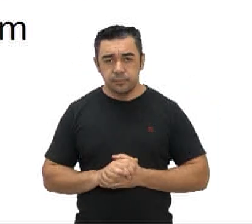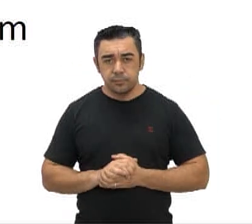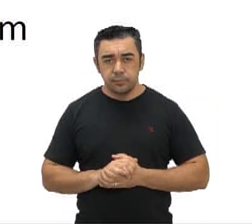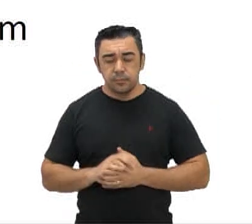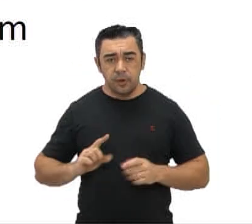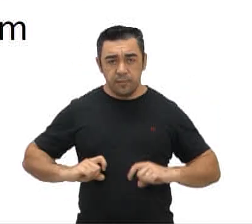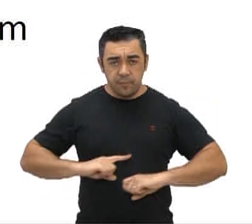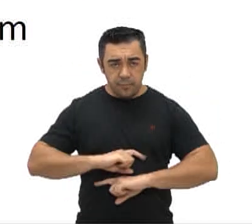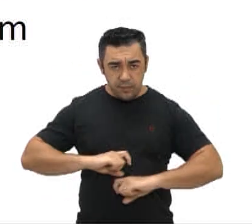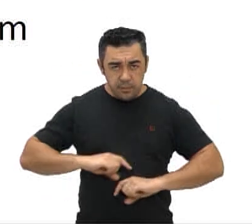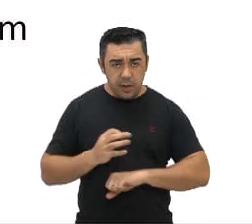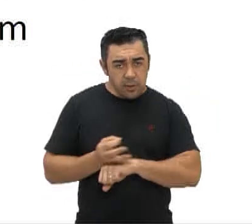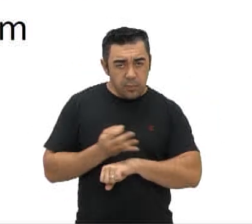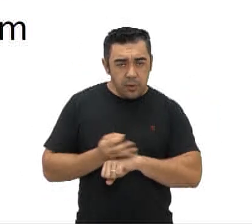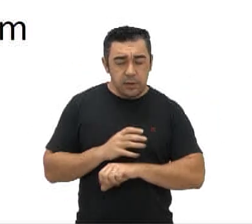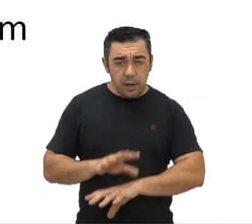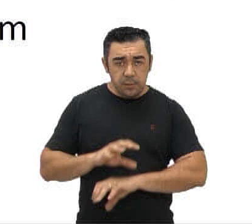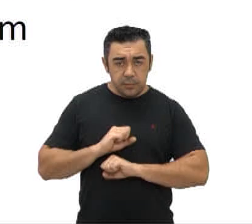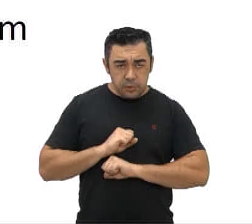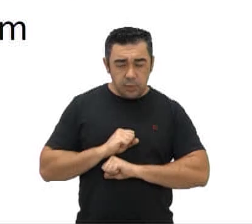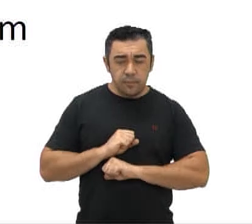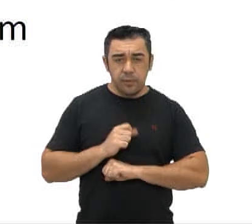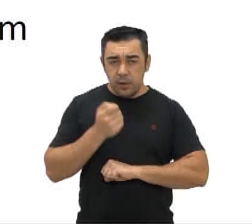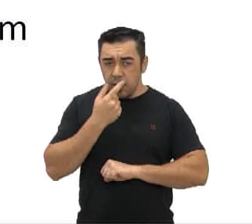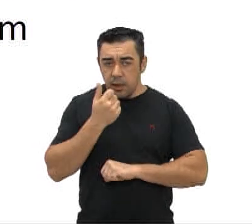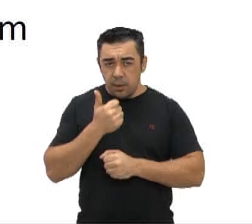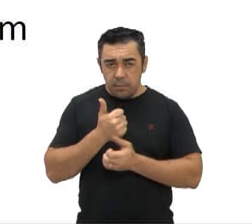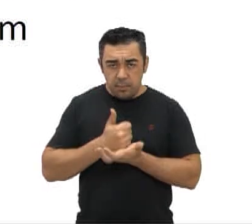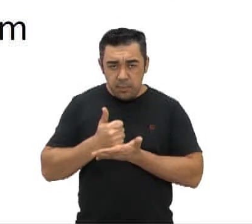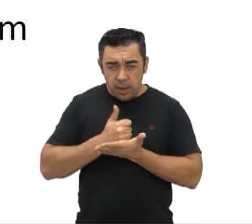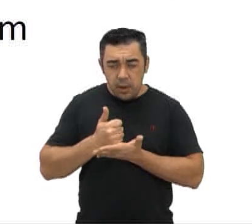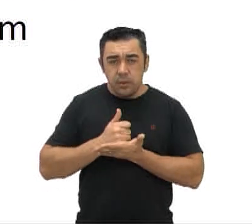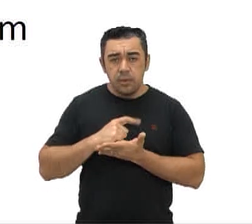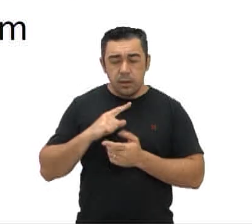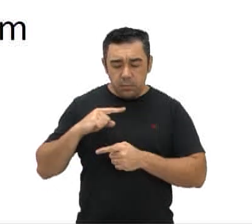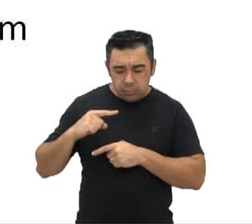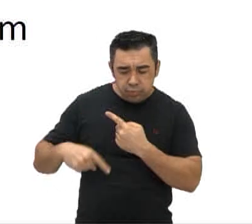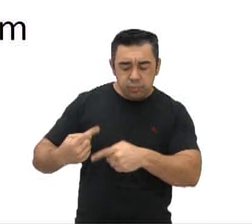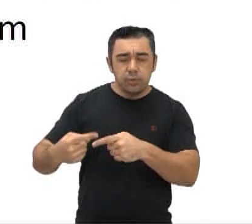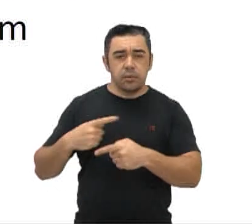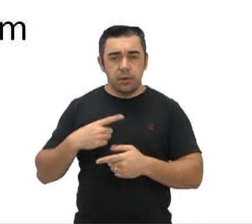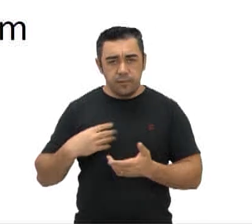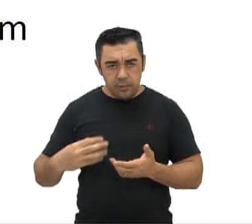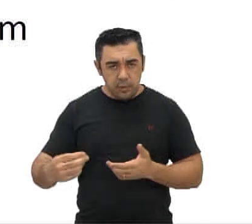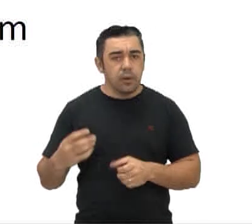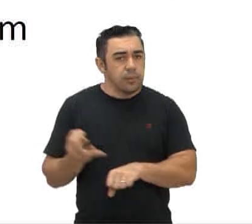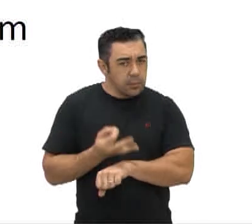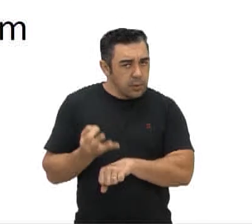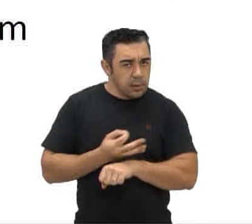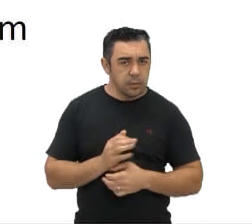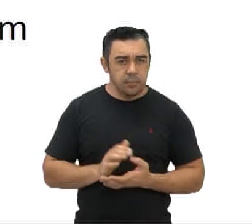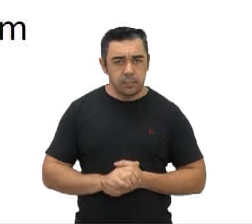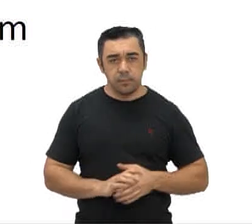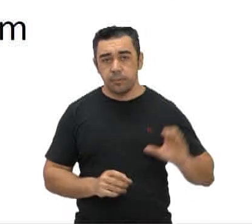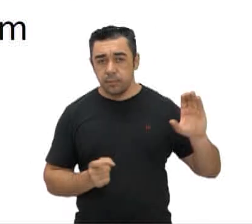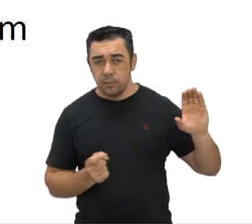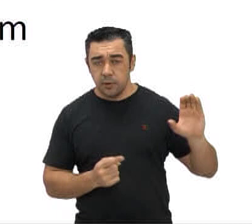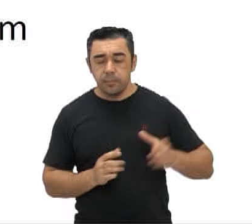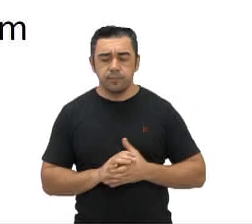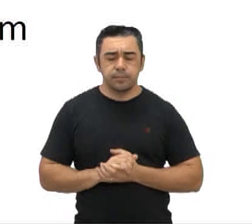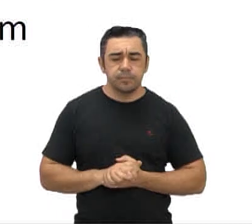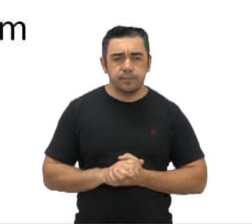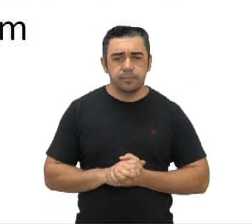vermes resistentes absorvem o medicamento, passando para os seus descendentes, que também se tornam resistentes? Letra